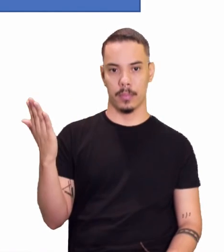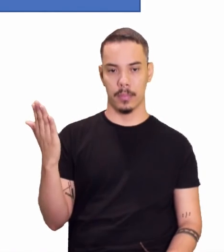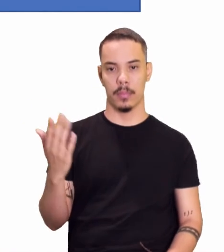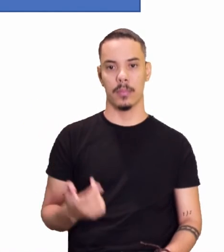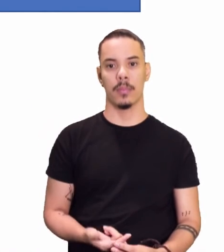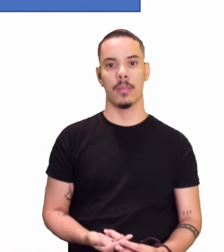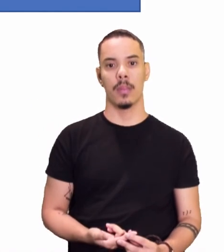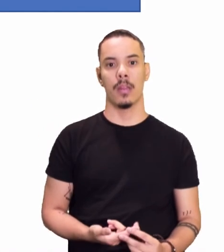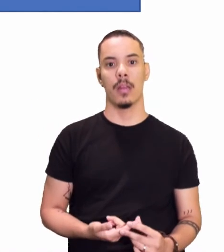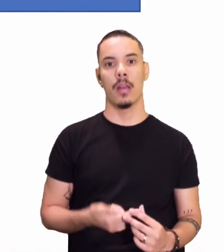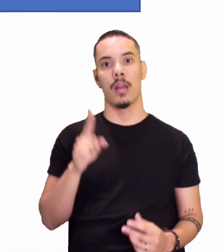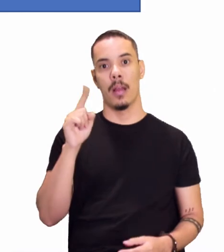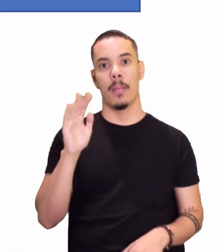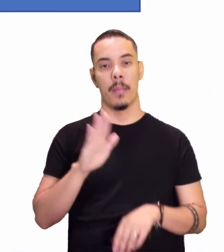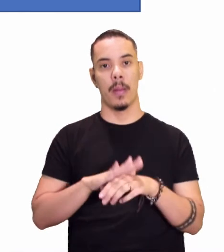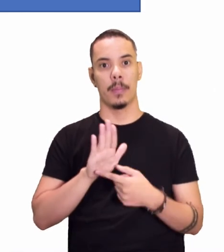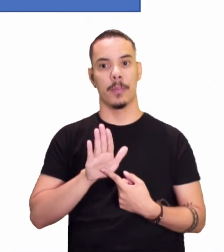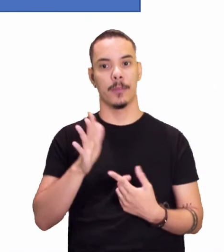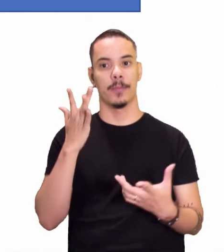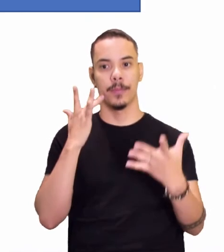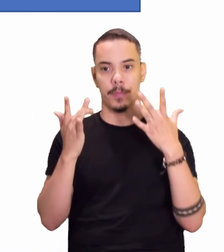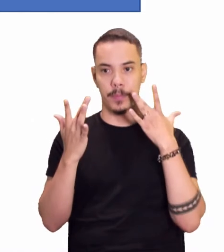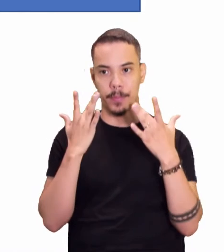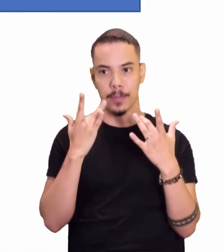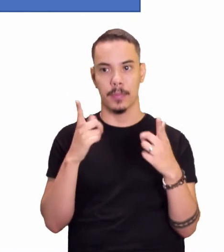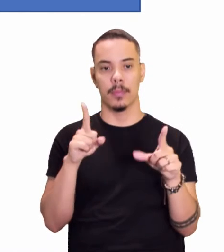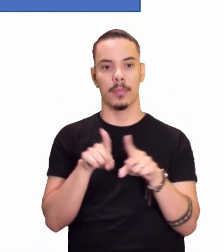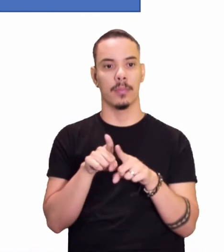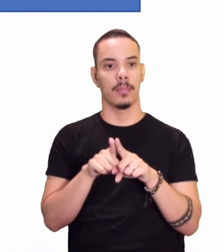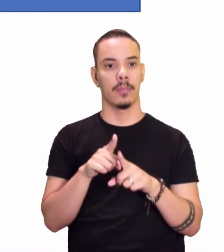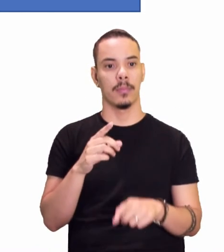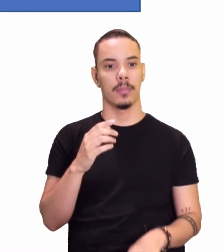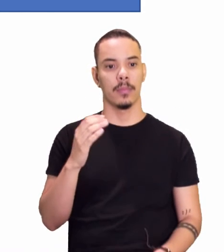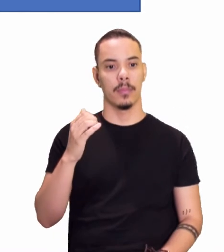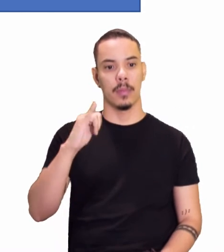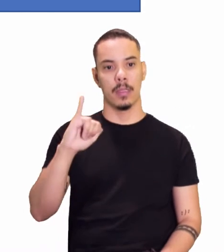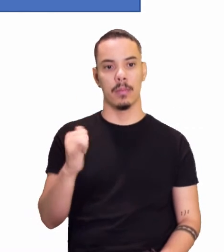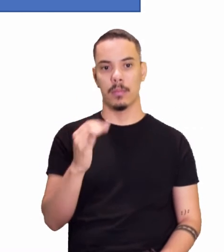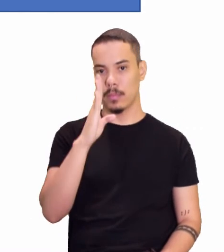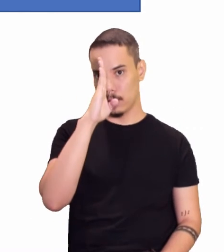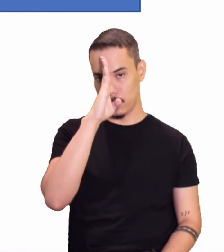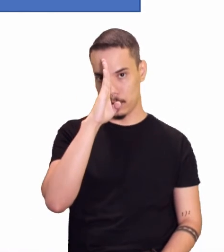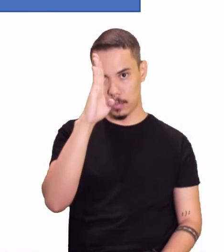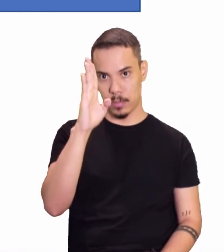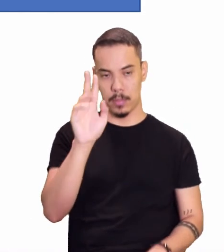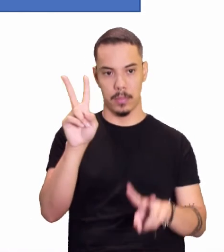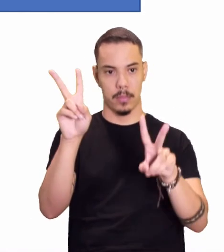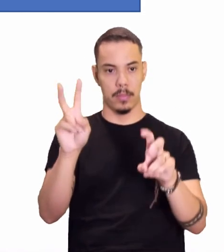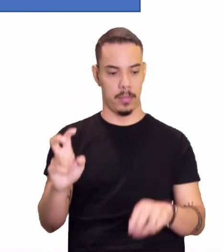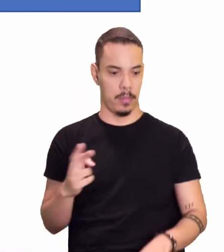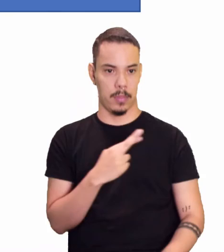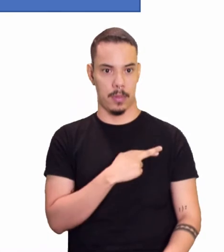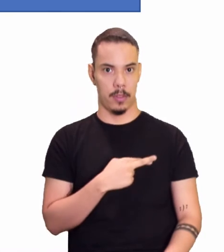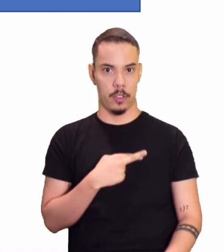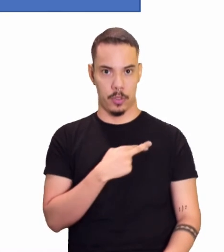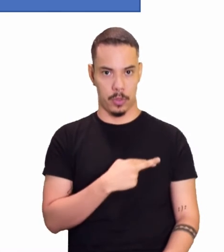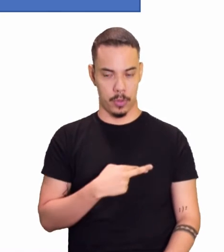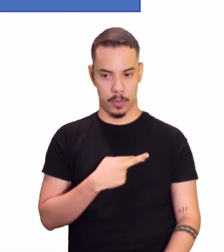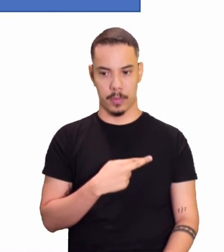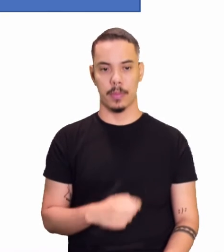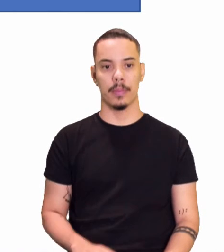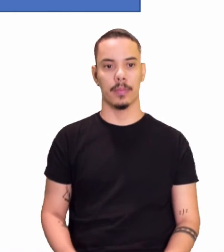serem ensinados, certo? E abordavam principalmente temas aí religiosos, não é